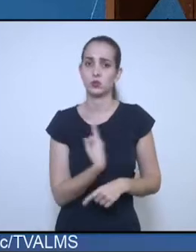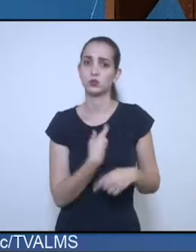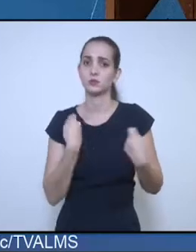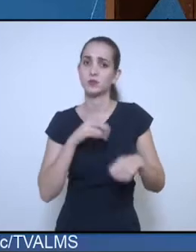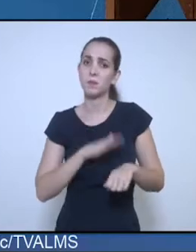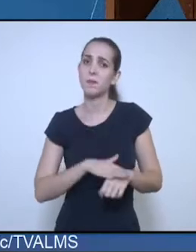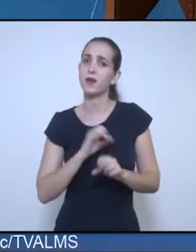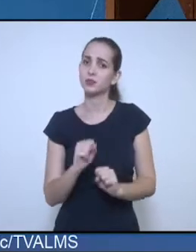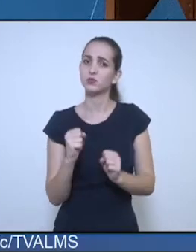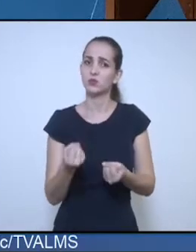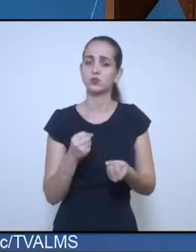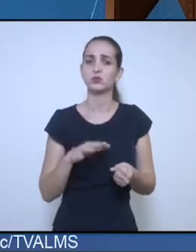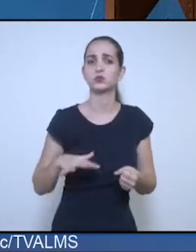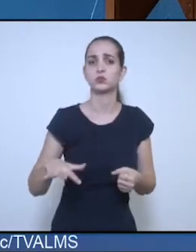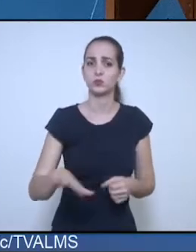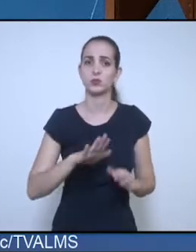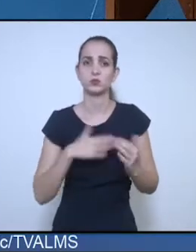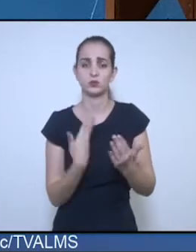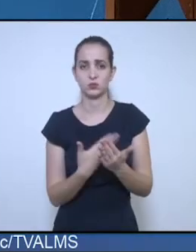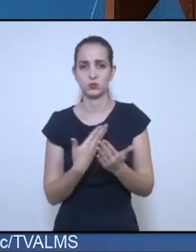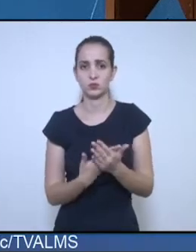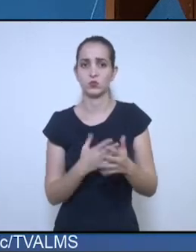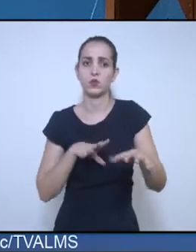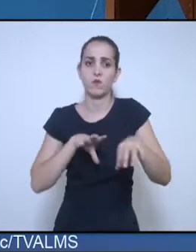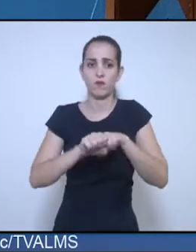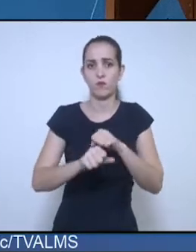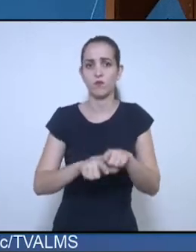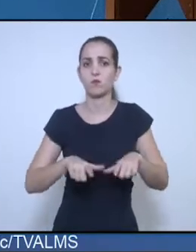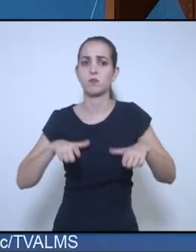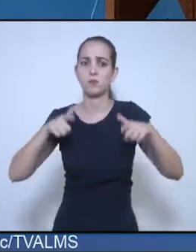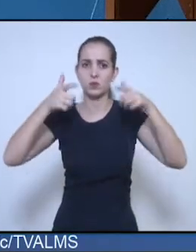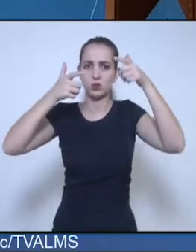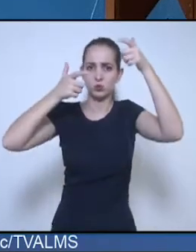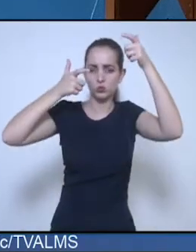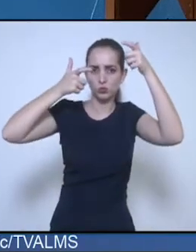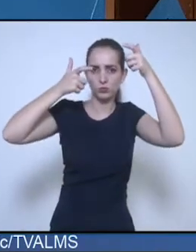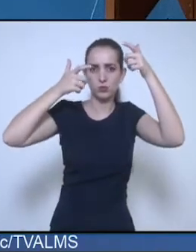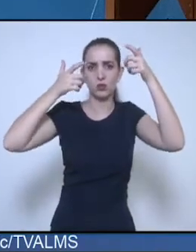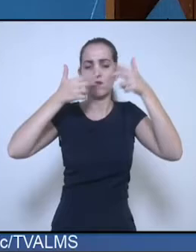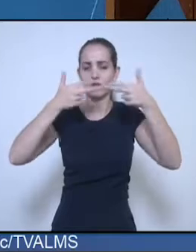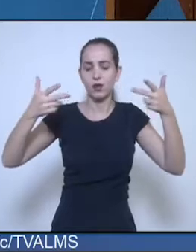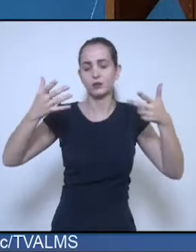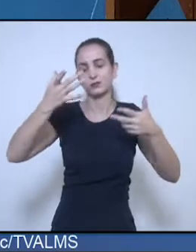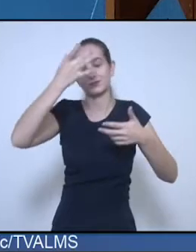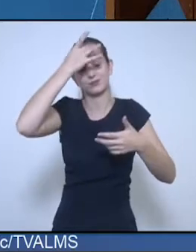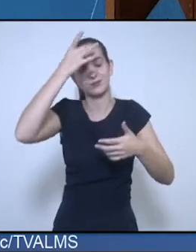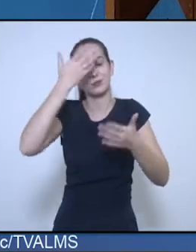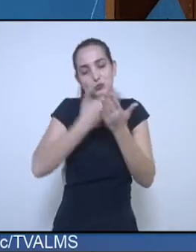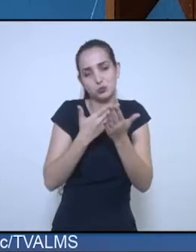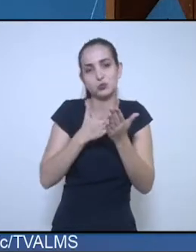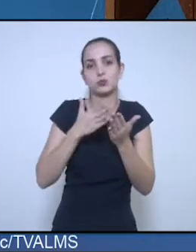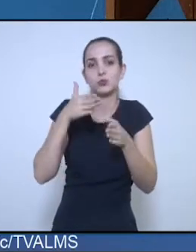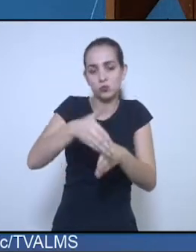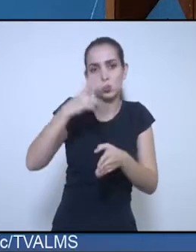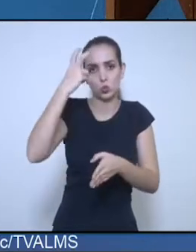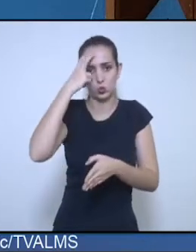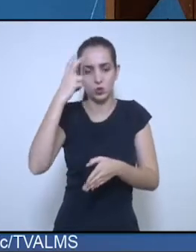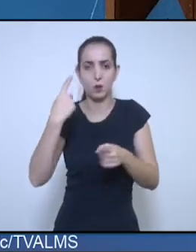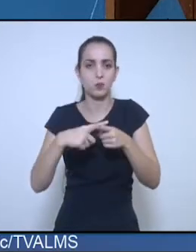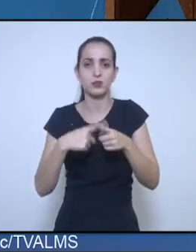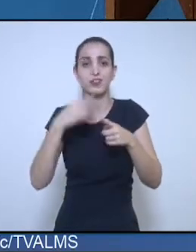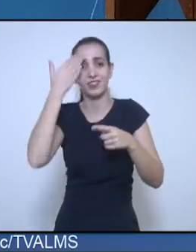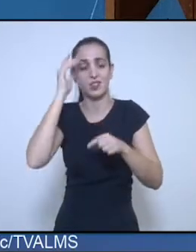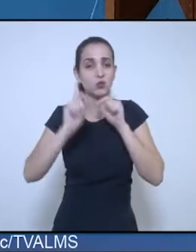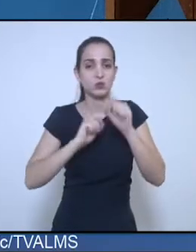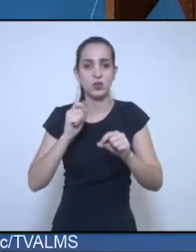no ambiente escolar, na formação cultural de jovens e adolescentes, de que o amor é incompatível